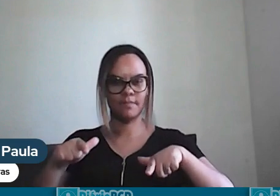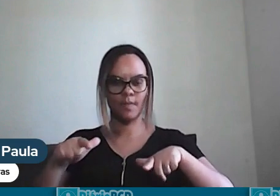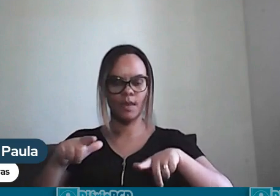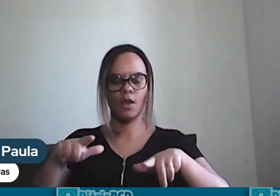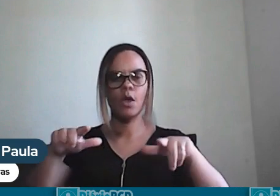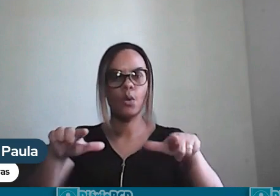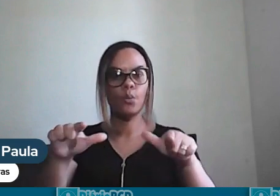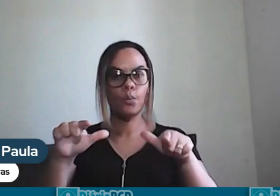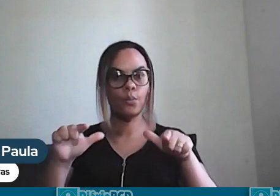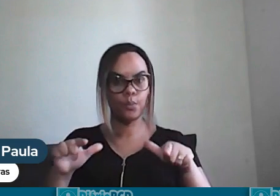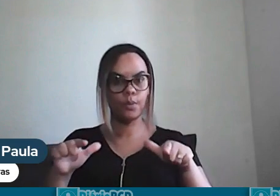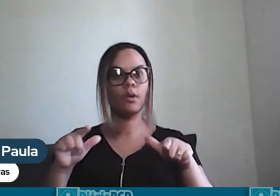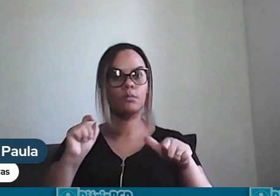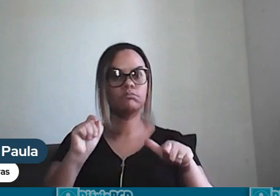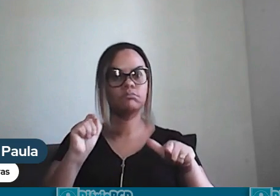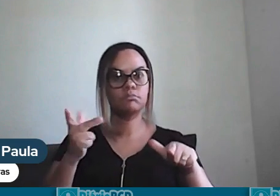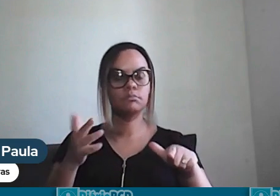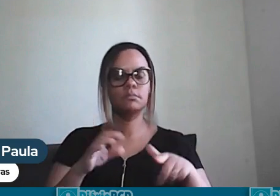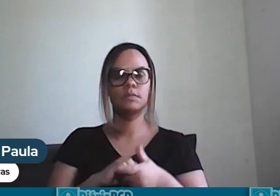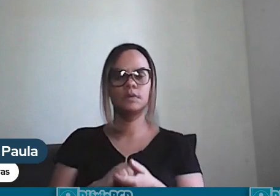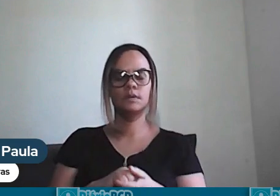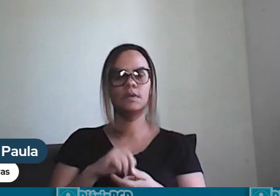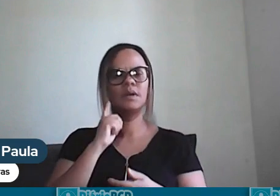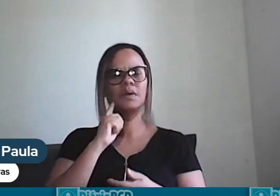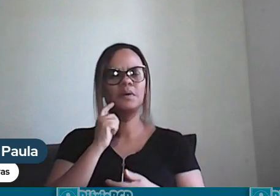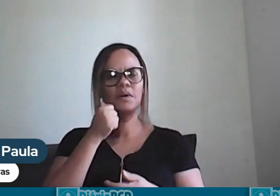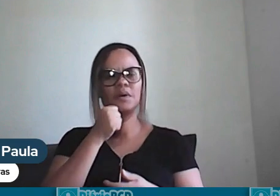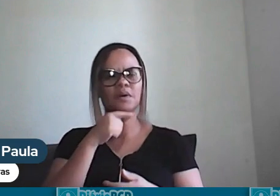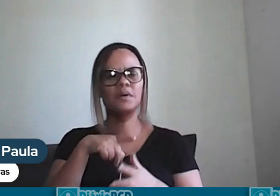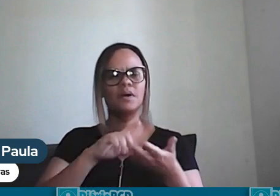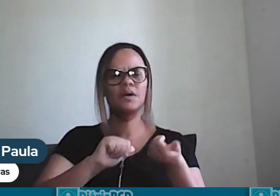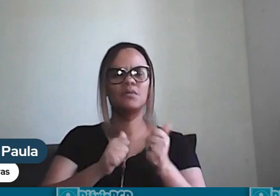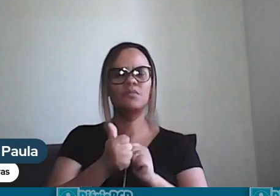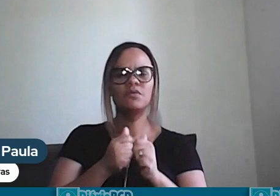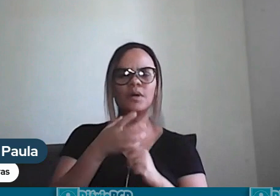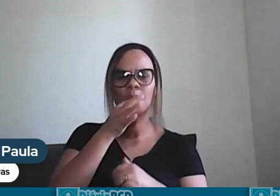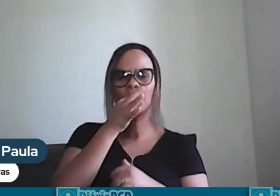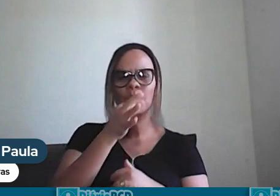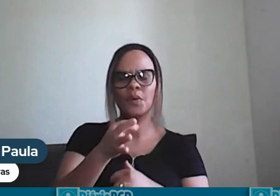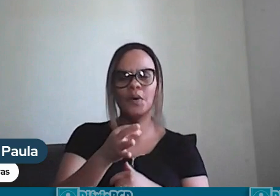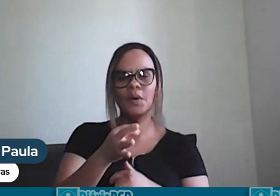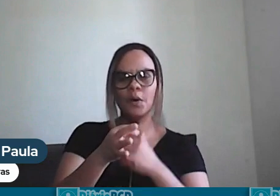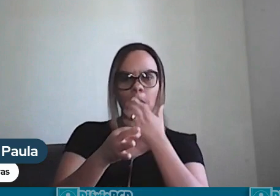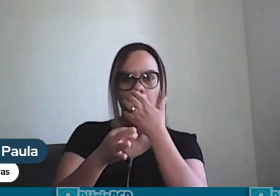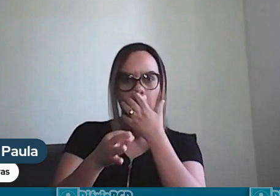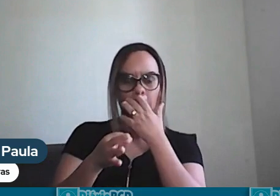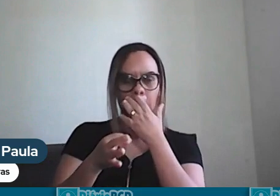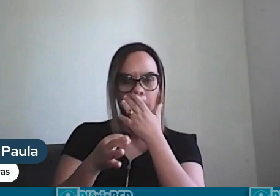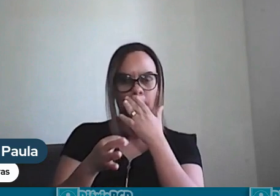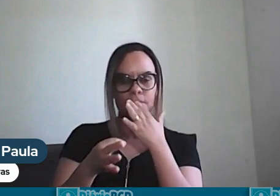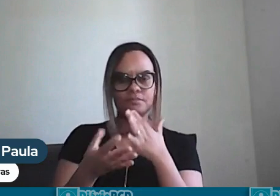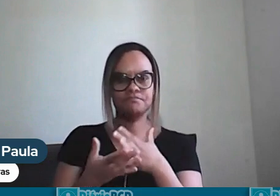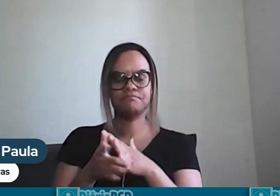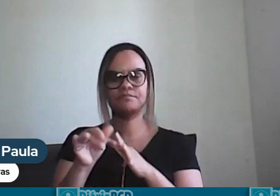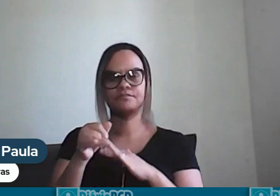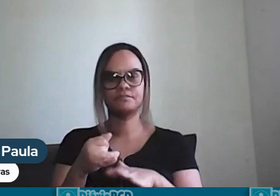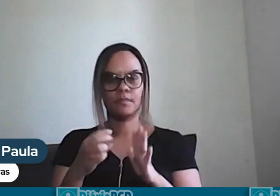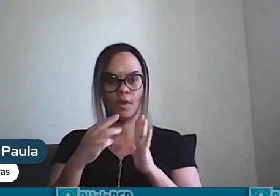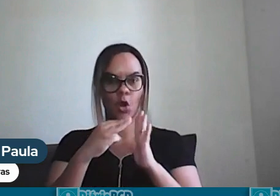A senhora, qual é a sua avaliação de um modelo de laudo que